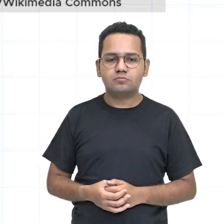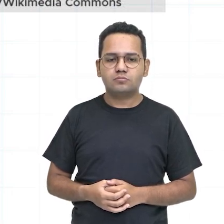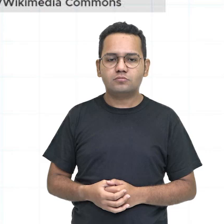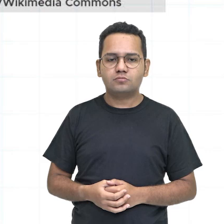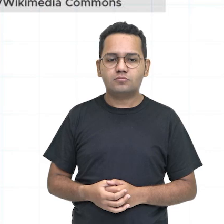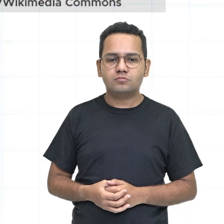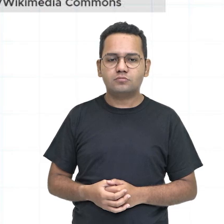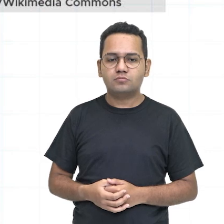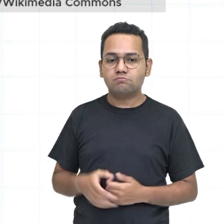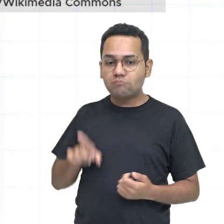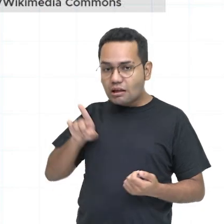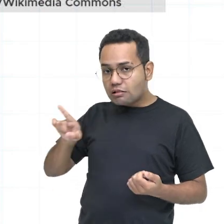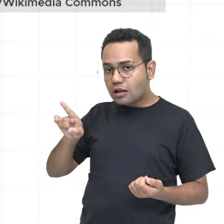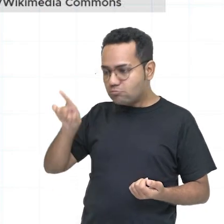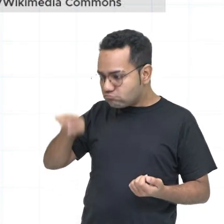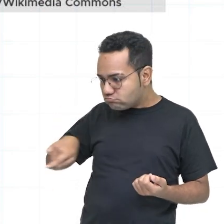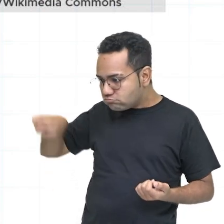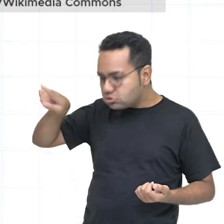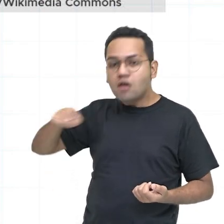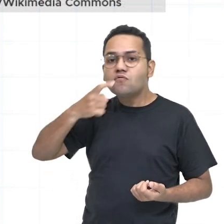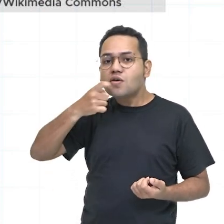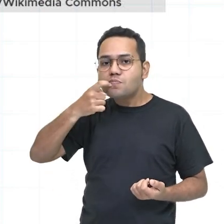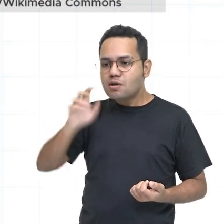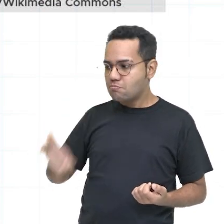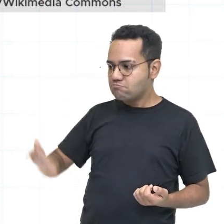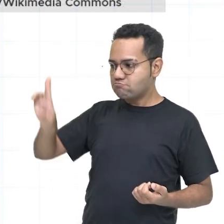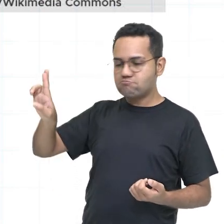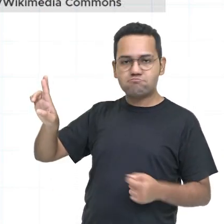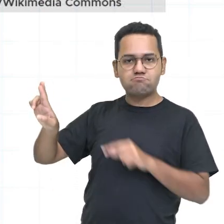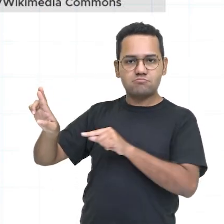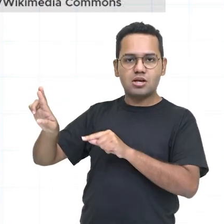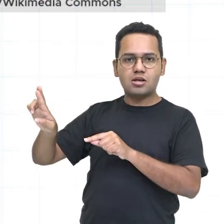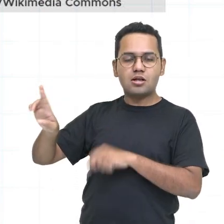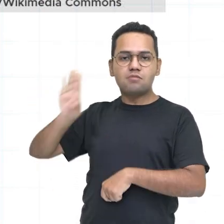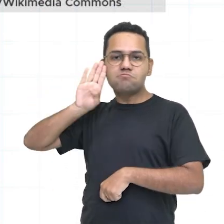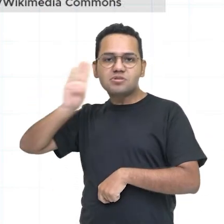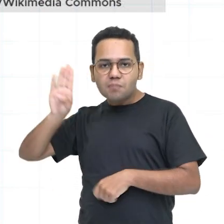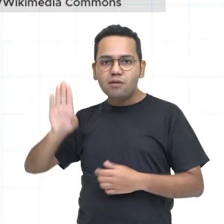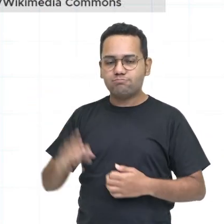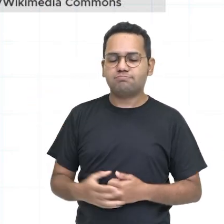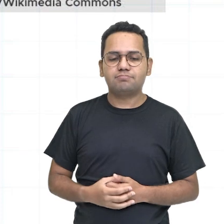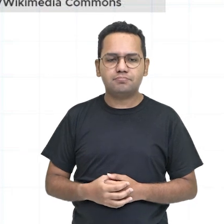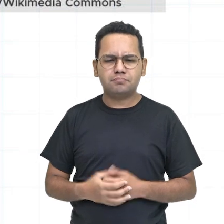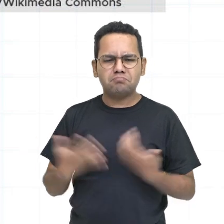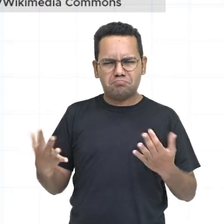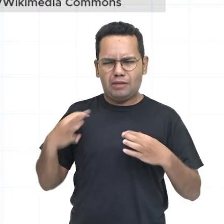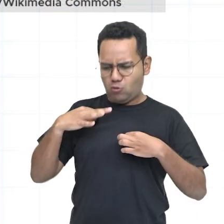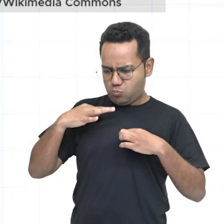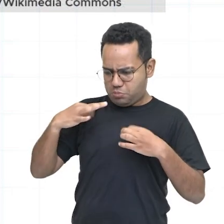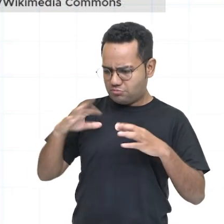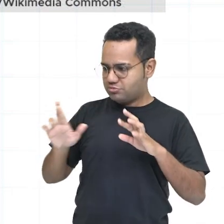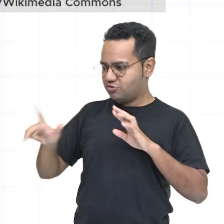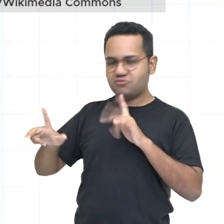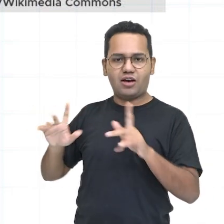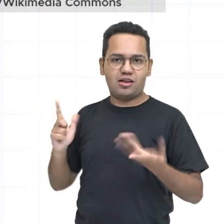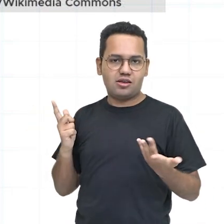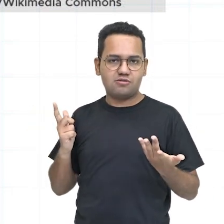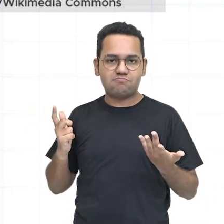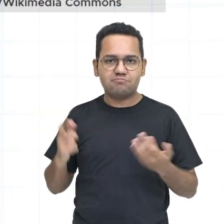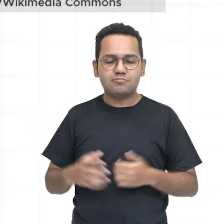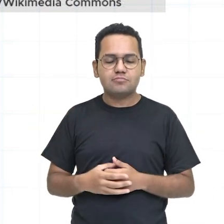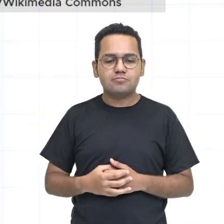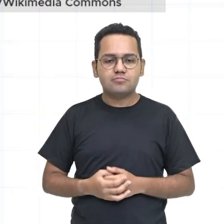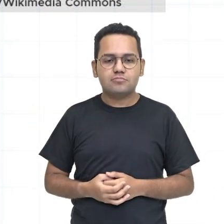aqui, ela é importante, né? Pode ver que a roupa dela é diferente de outras pessoas.